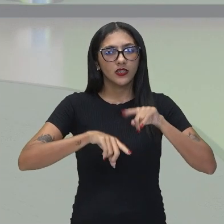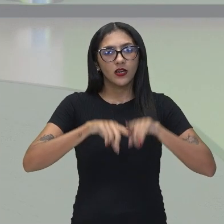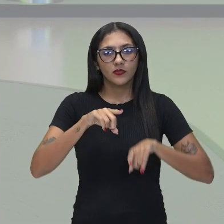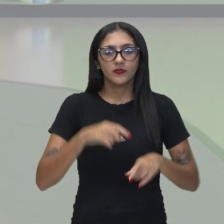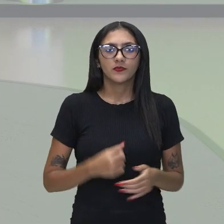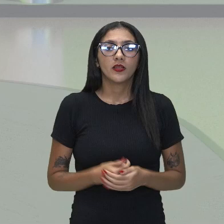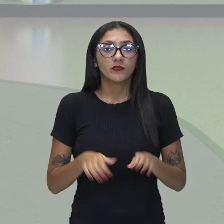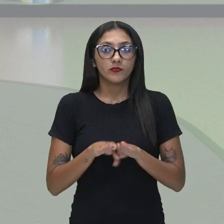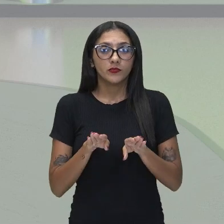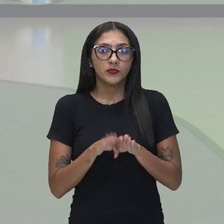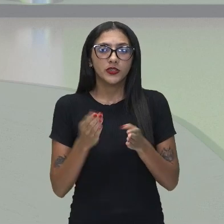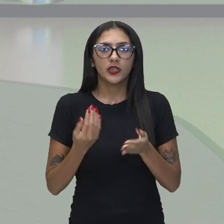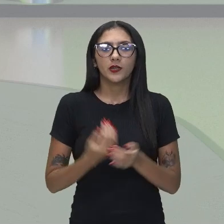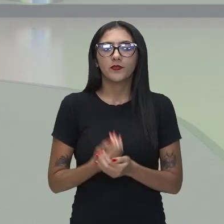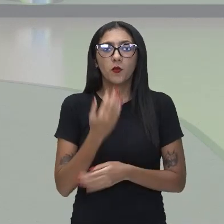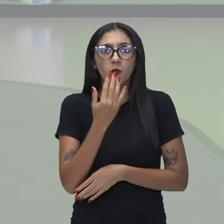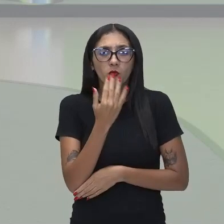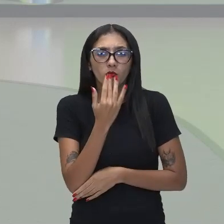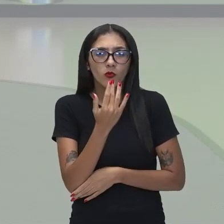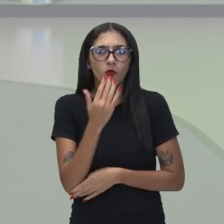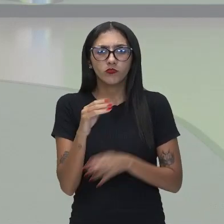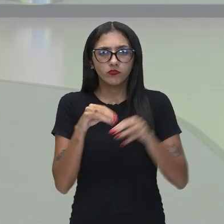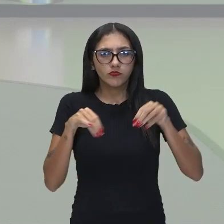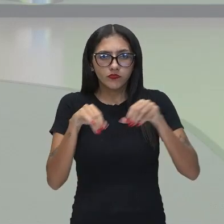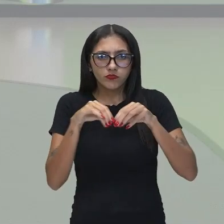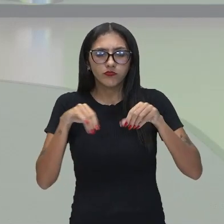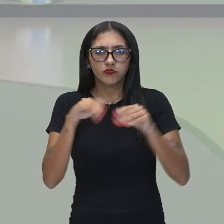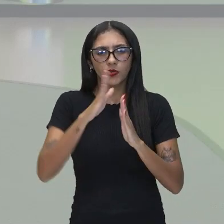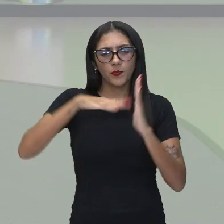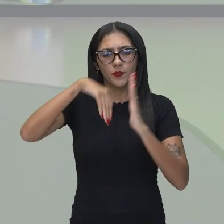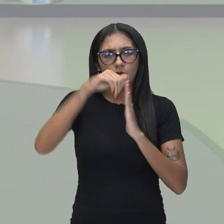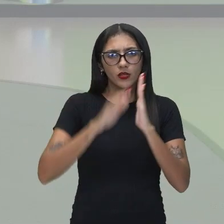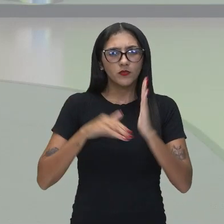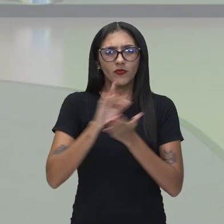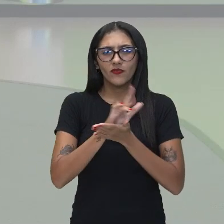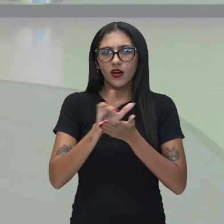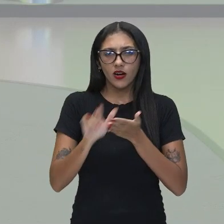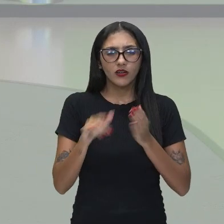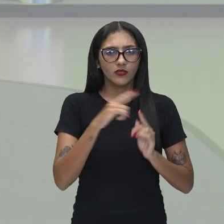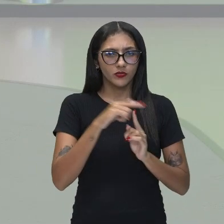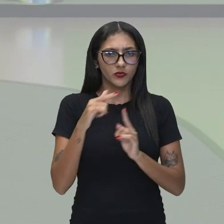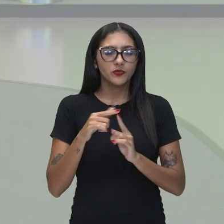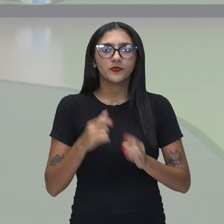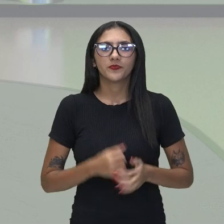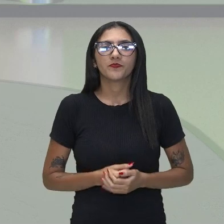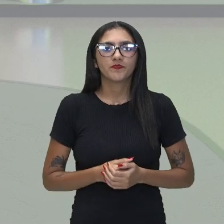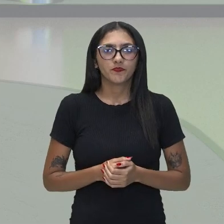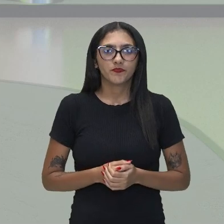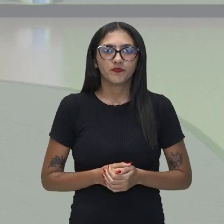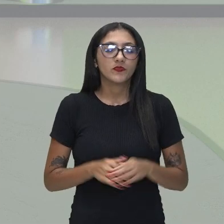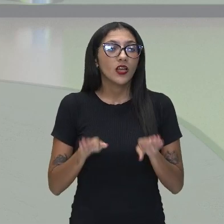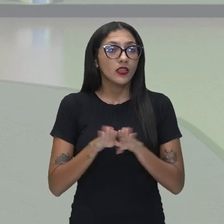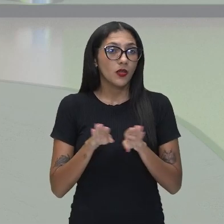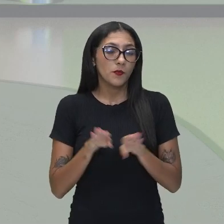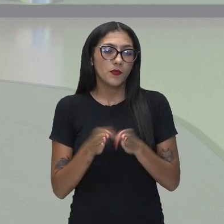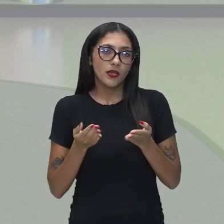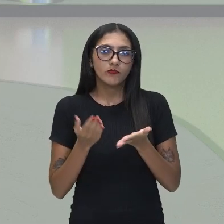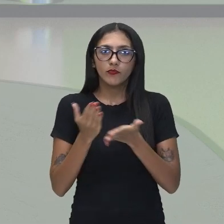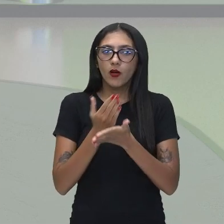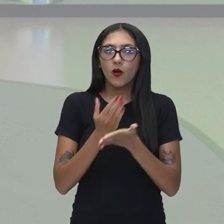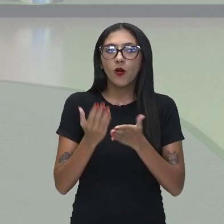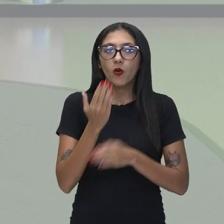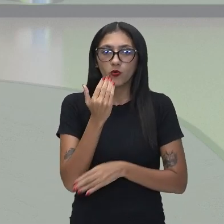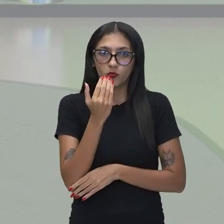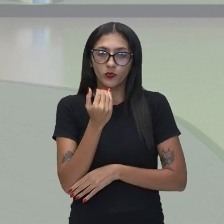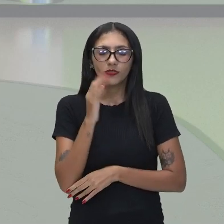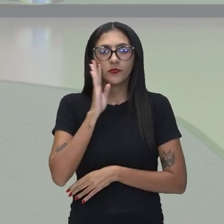de corantes, tintas, vernizes. E também conseguimos encontrar os compostos oxigenados nos alimentos,